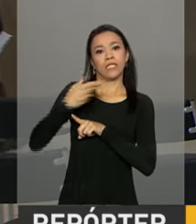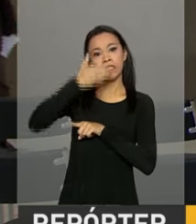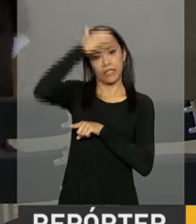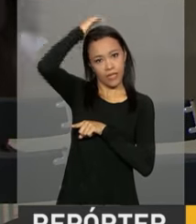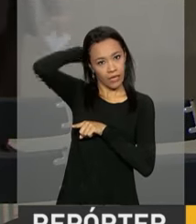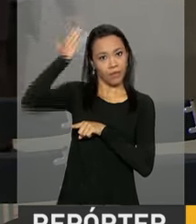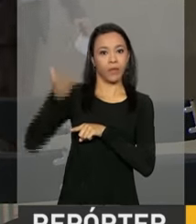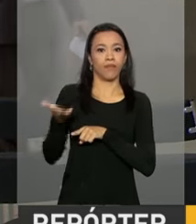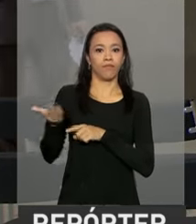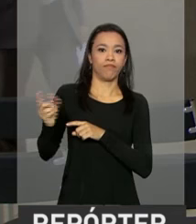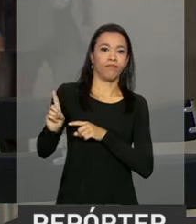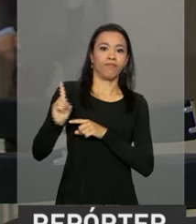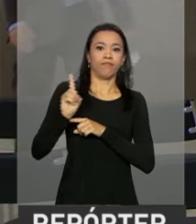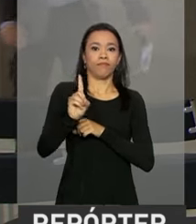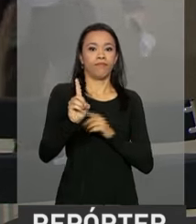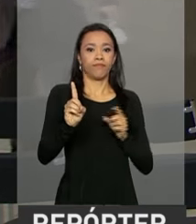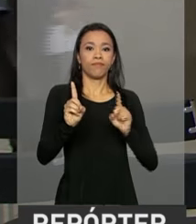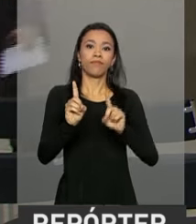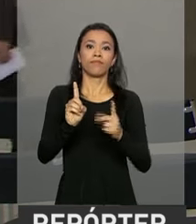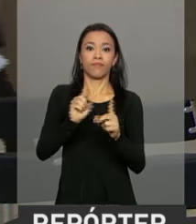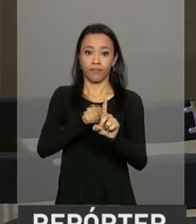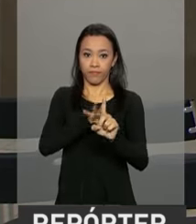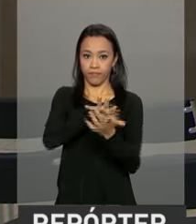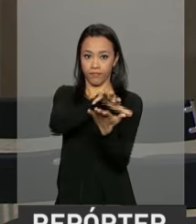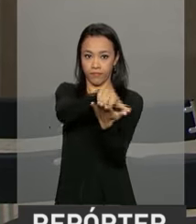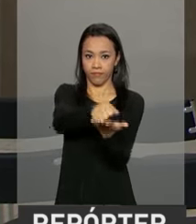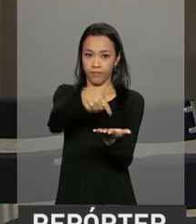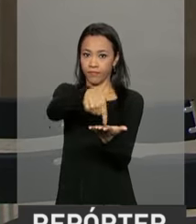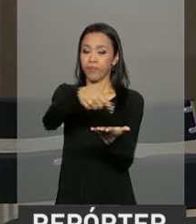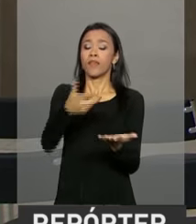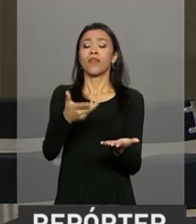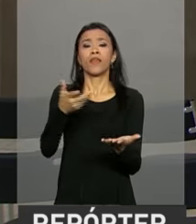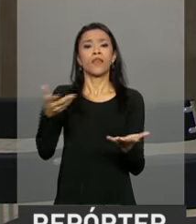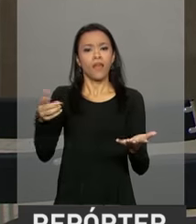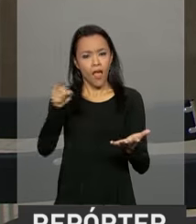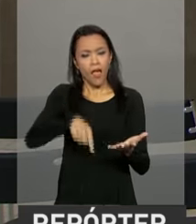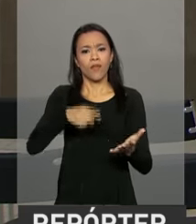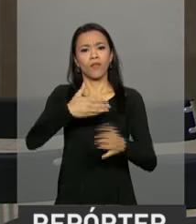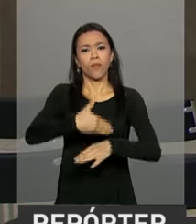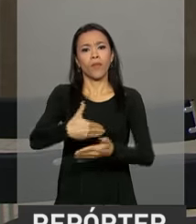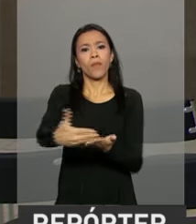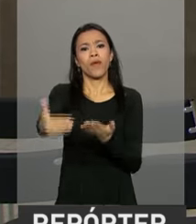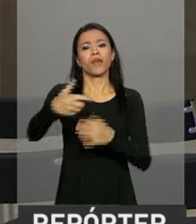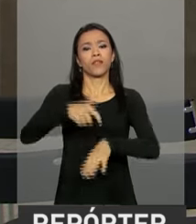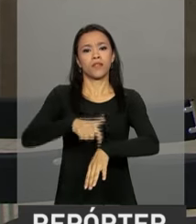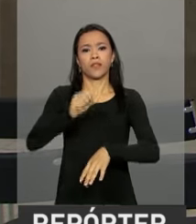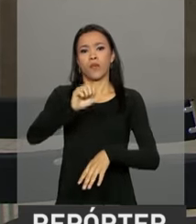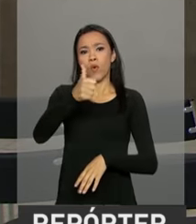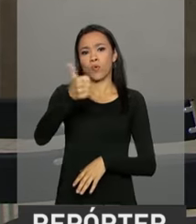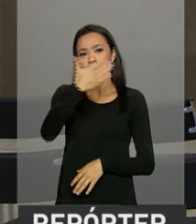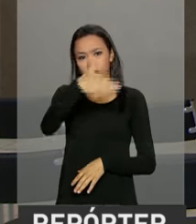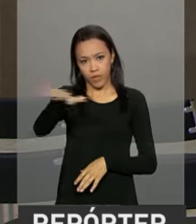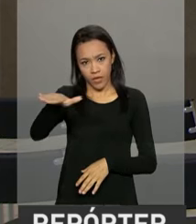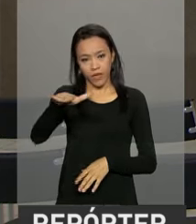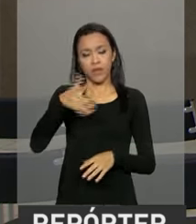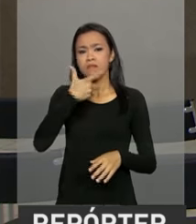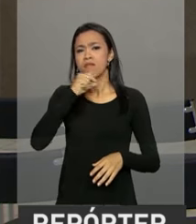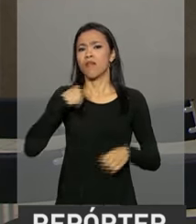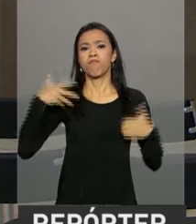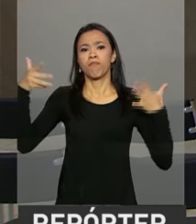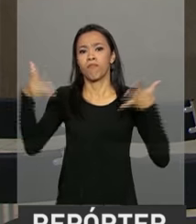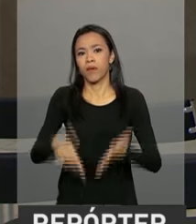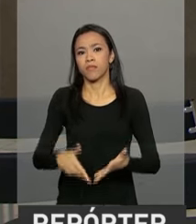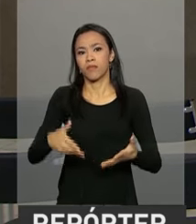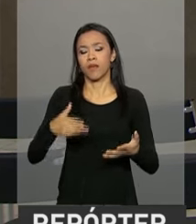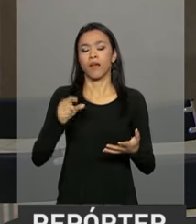Temer. Nessa cerimônia aqui no Palácio do Planalto, que acontece a partir das 11h30 da manhã, em que devem participar